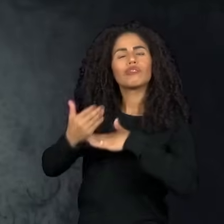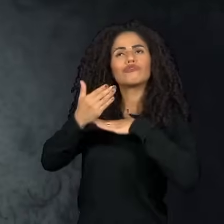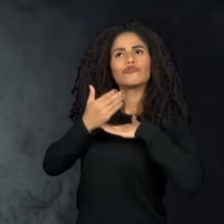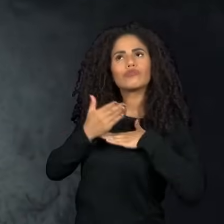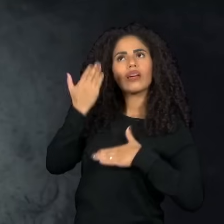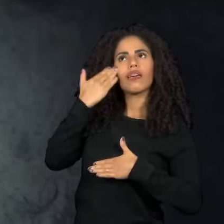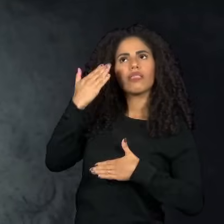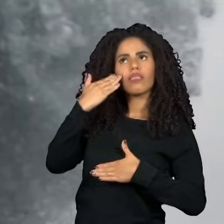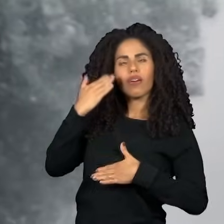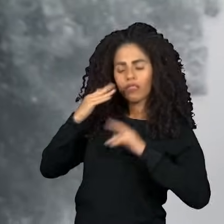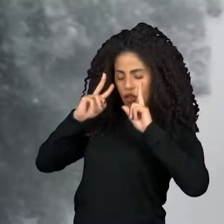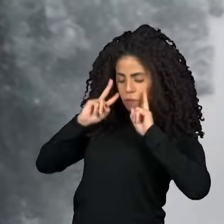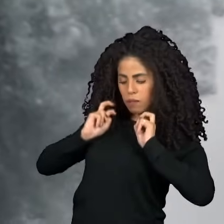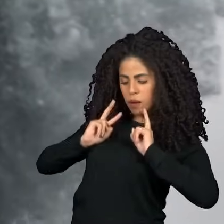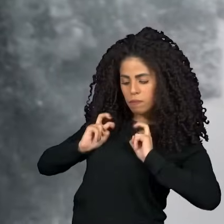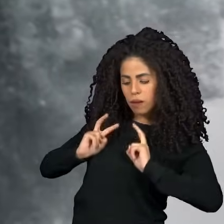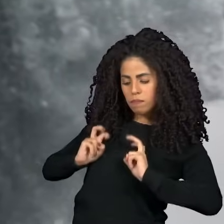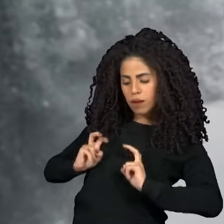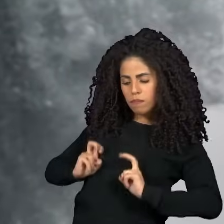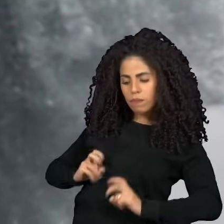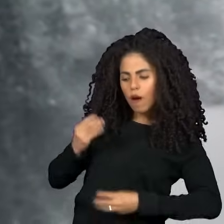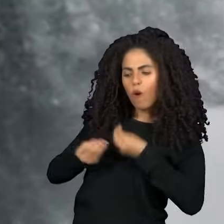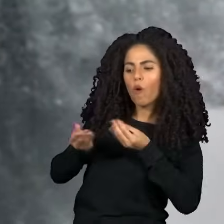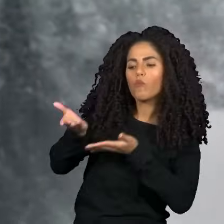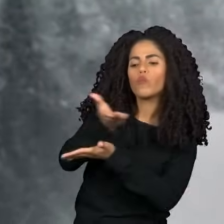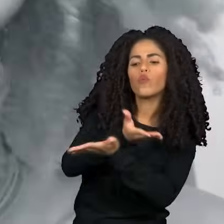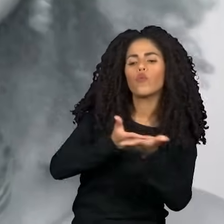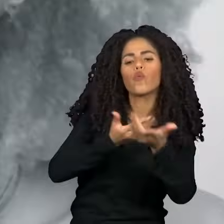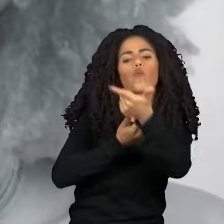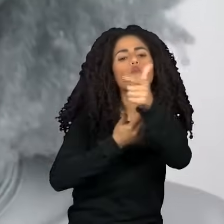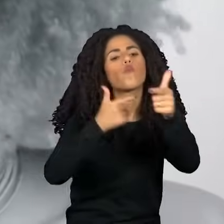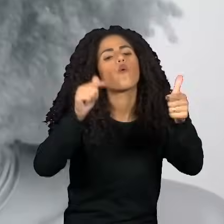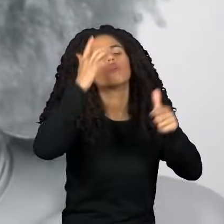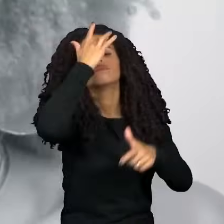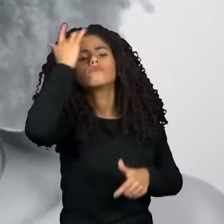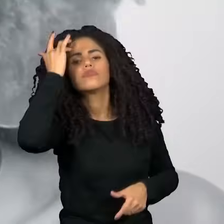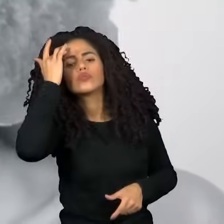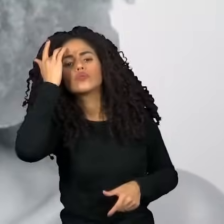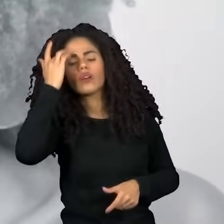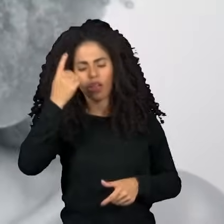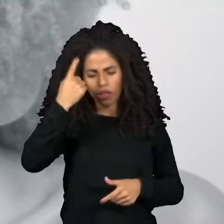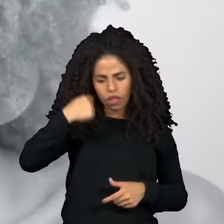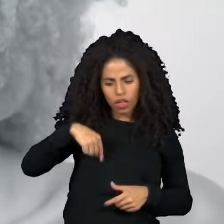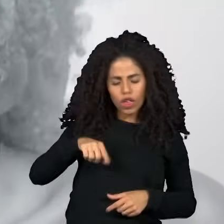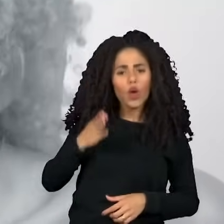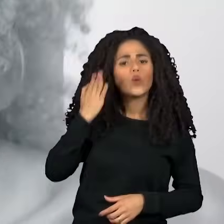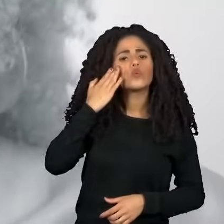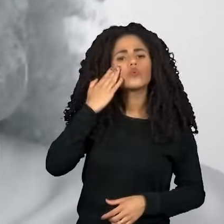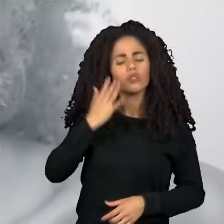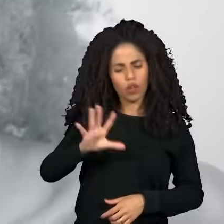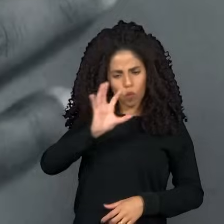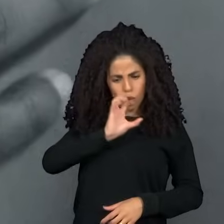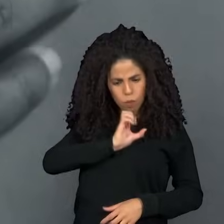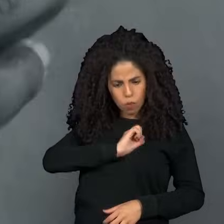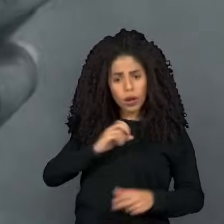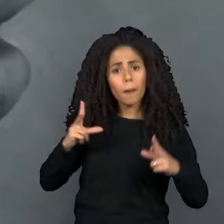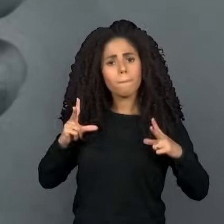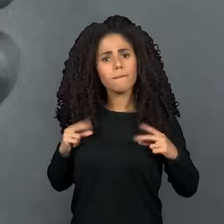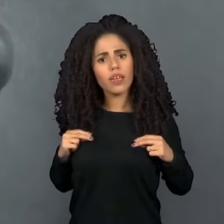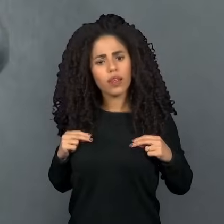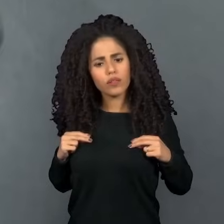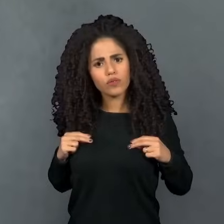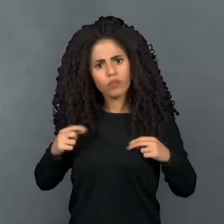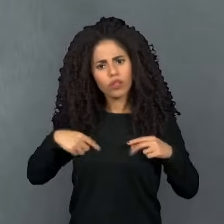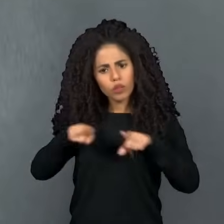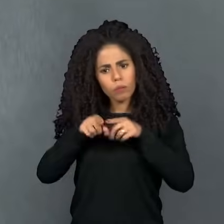a entender como é que eu vou me relacionar com outra pessoa e o que eu entendo por amor que eu mereço receber e que eu devo